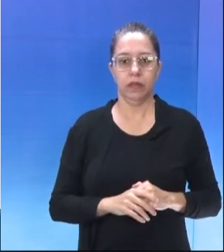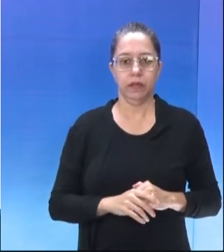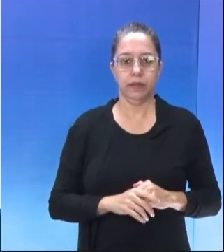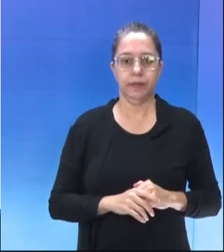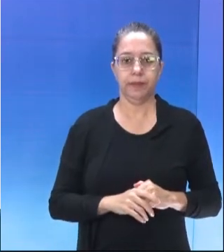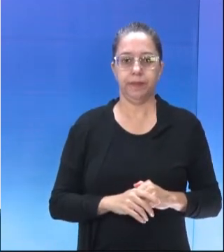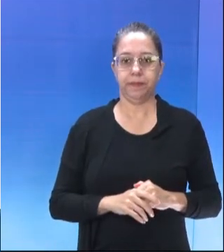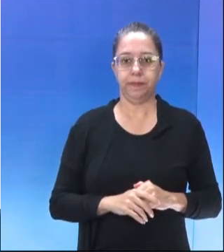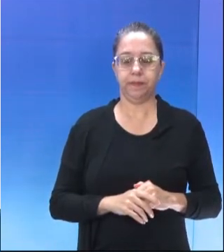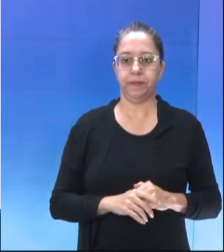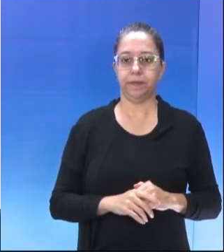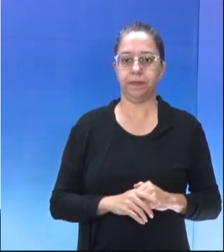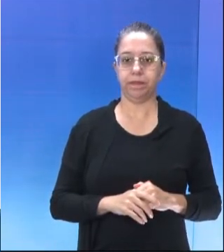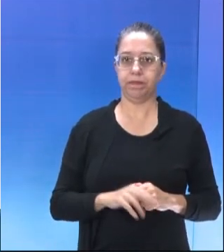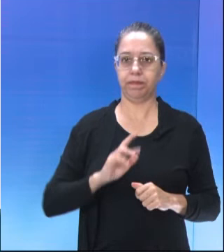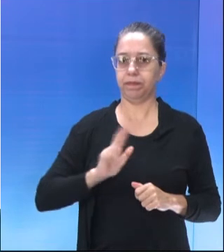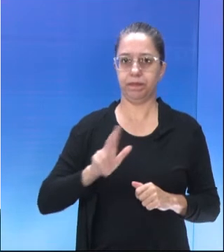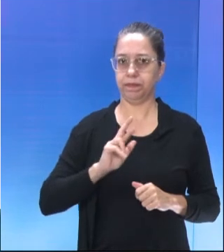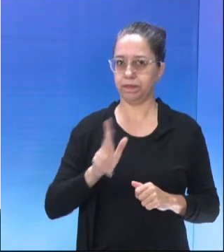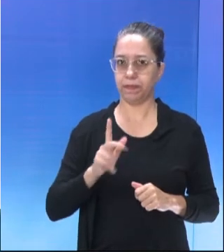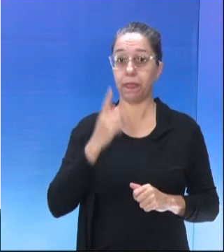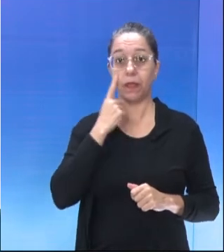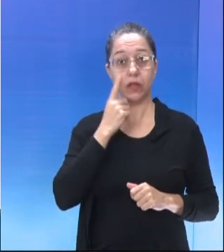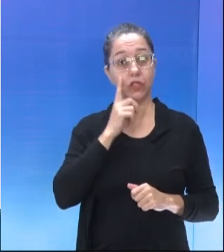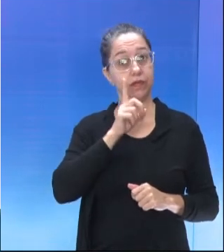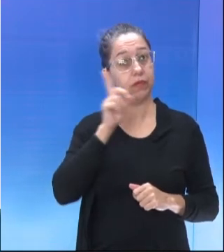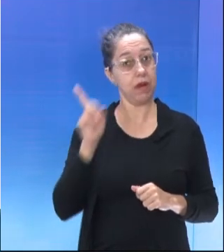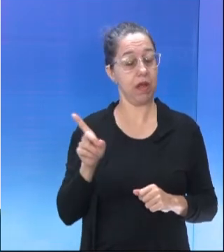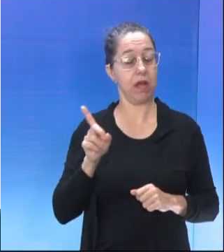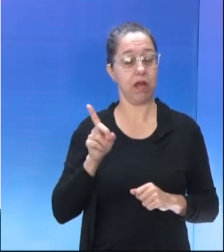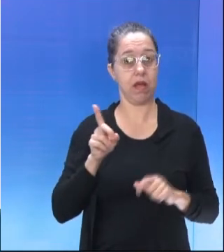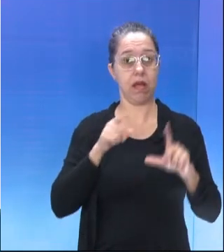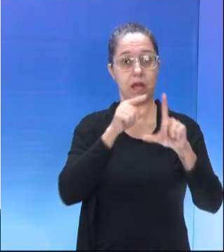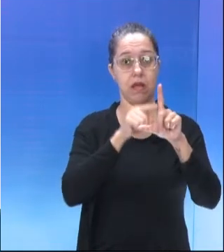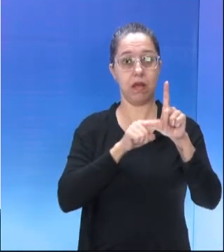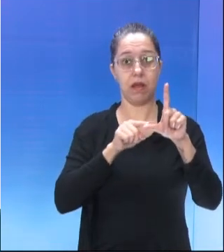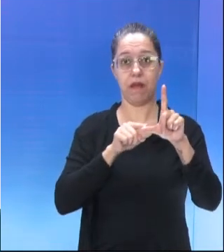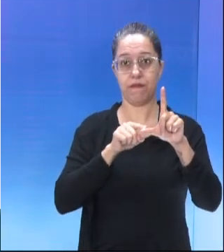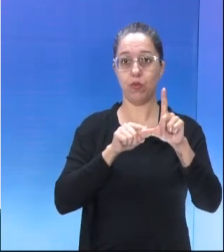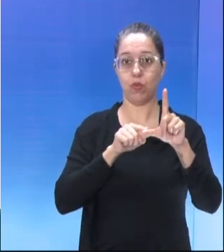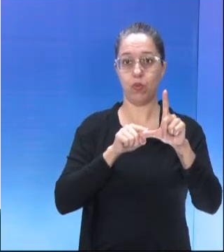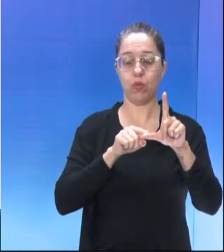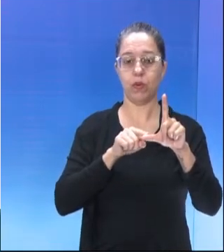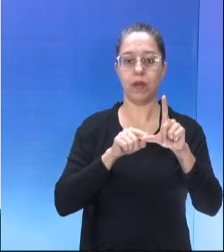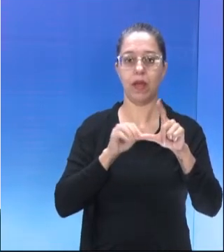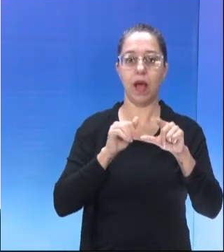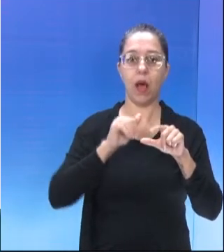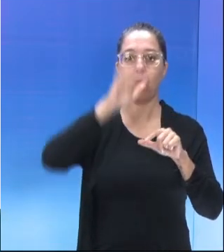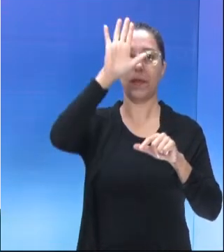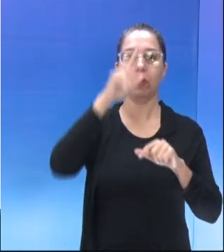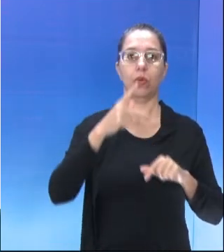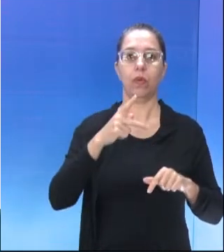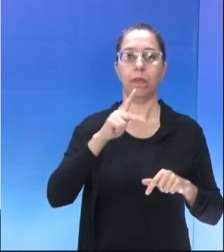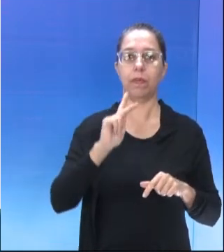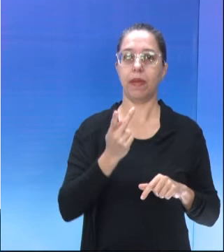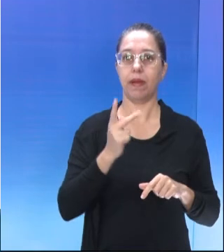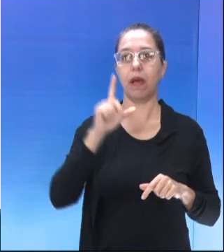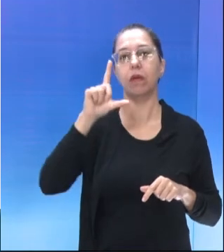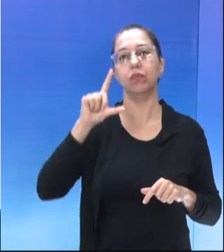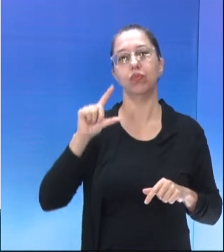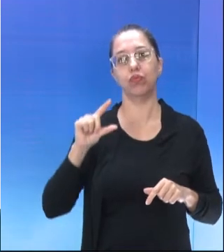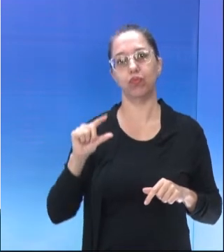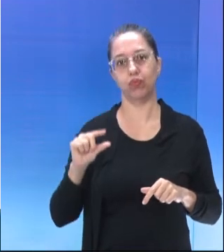uma atividade maior da enzima? Não. Olha o que nós acabamos de falar. Se aumentar pH, o que